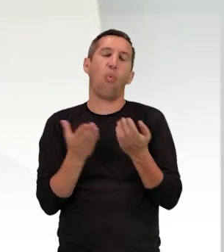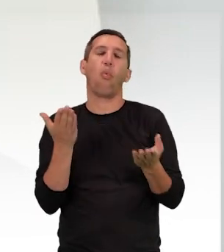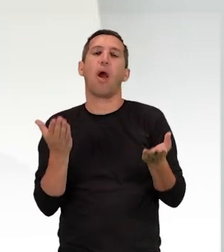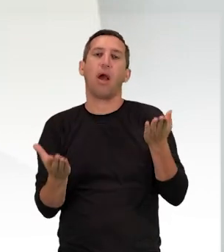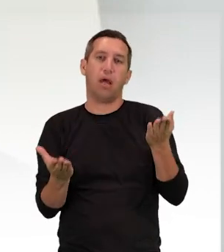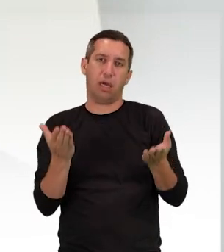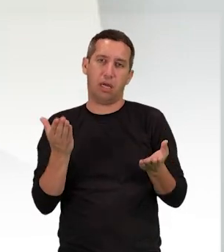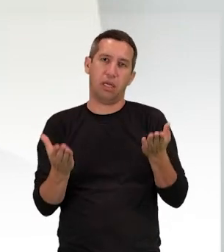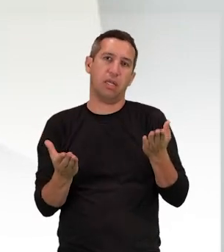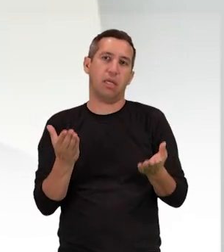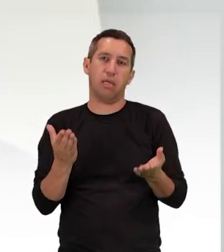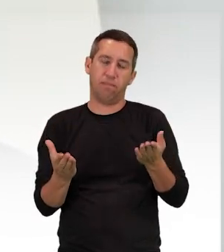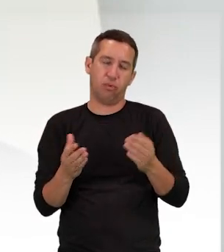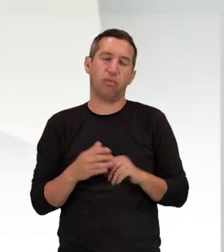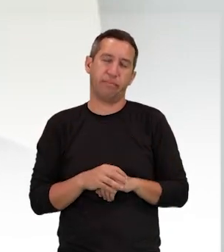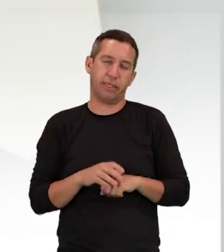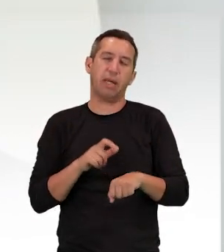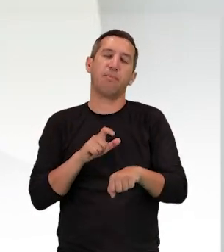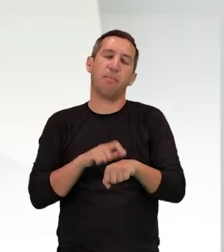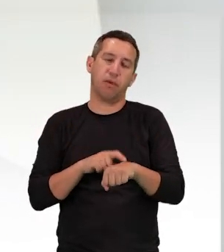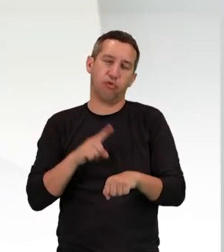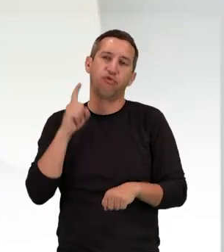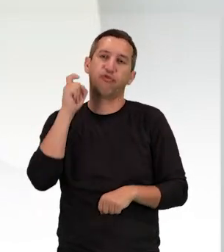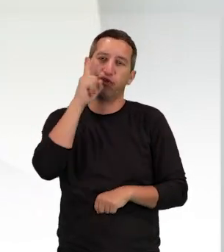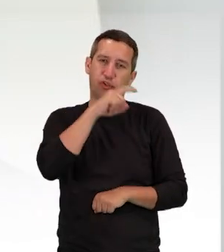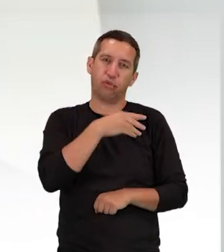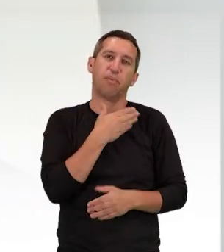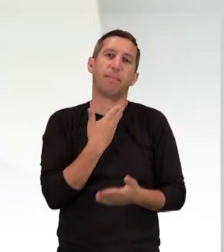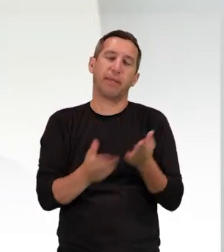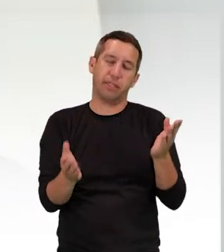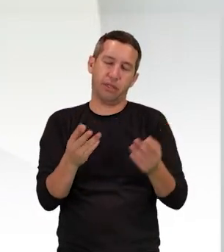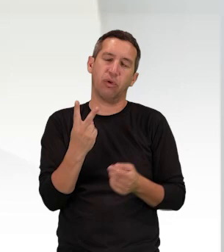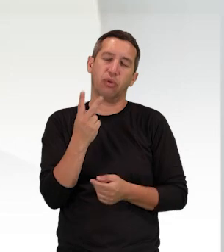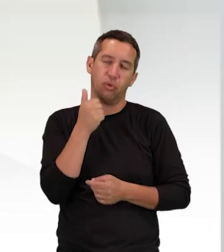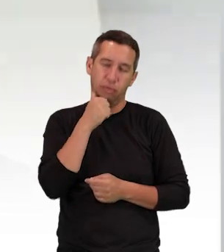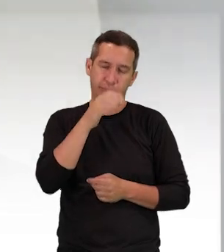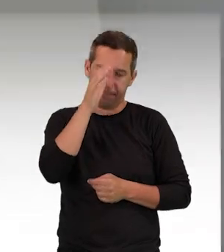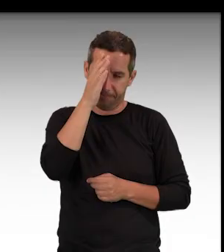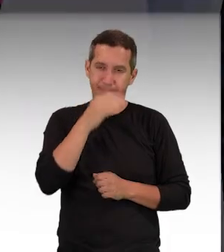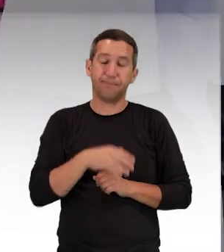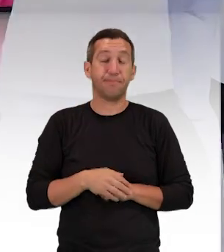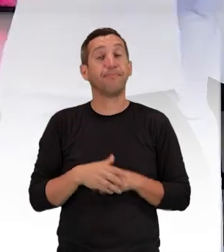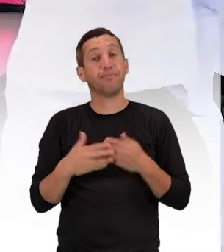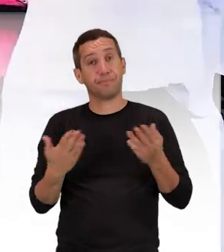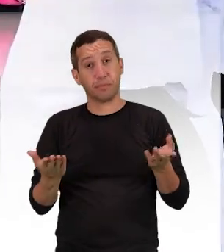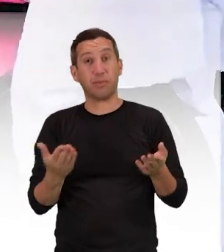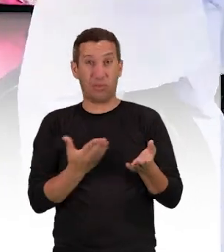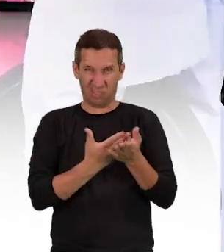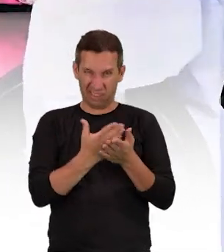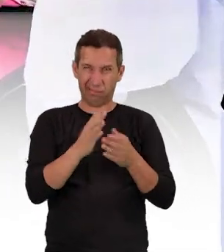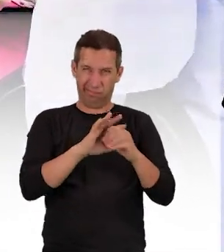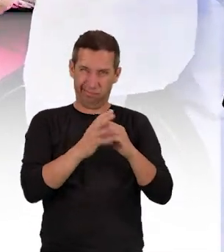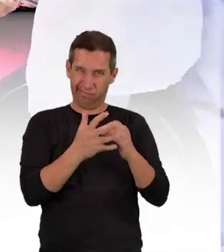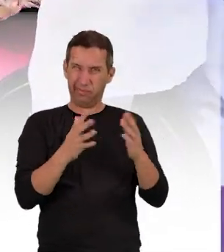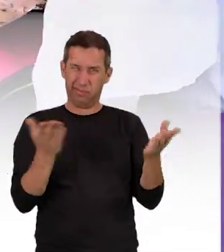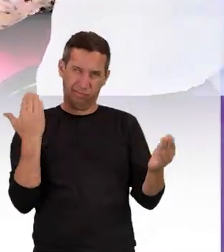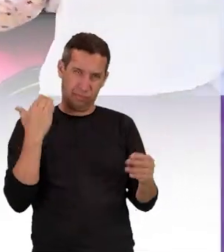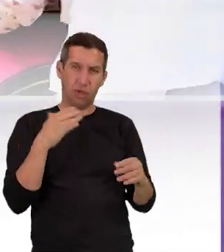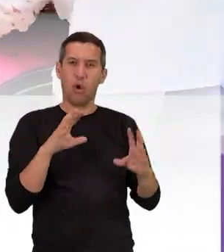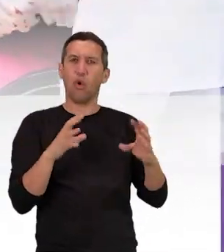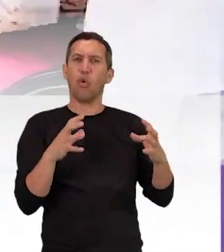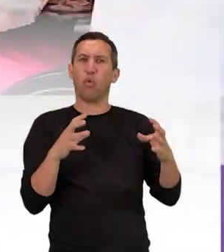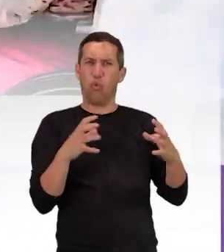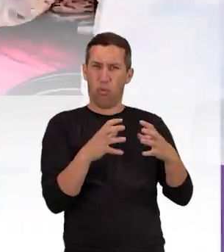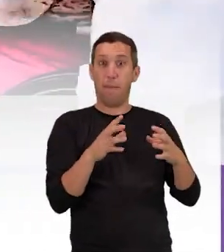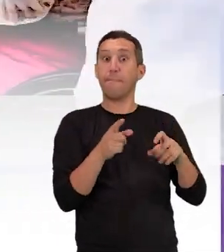menos um estado de equilíbrio, de normalidade para aquele momento tão difícil aqui no estado. Já no início da pandemia, quando